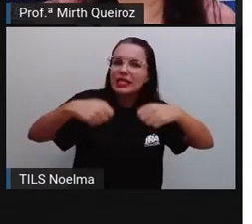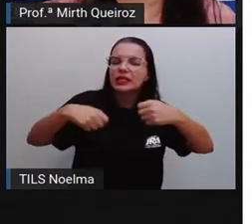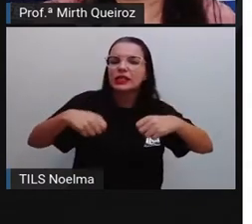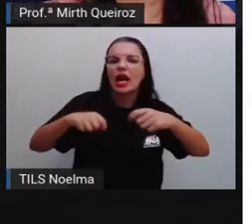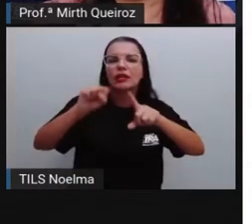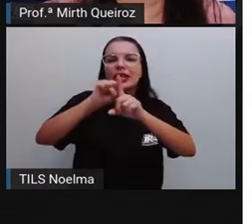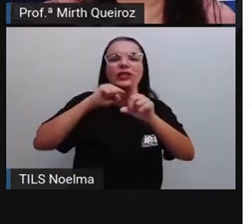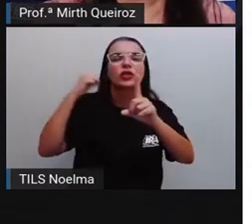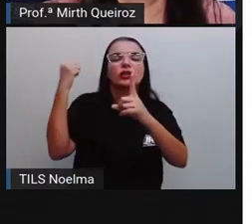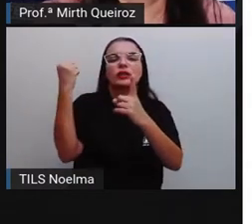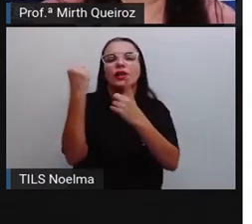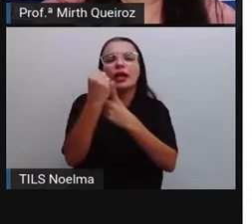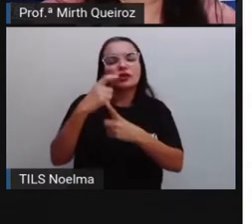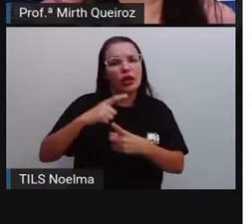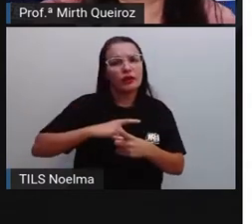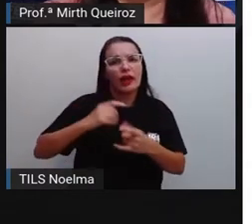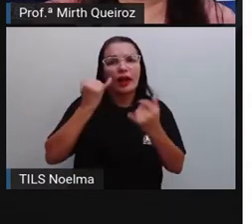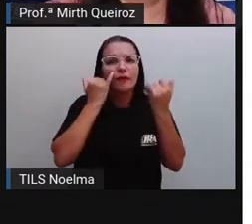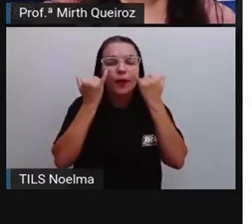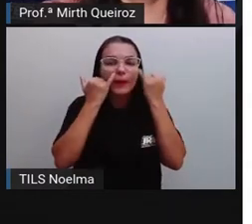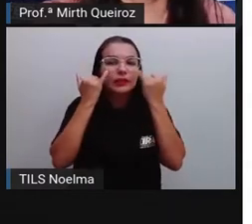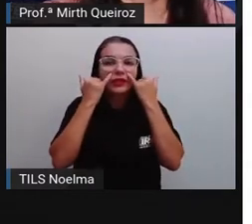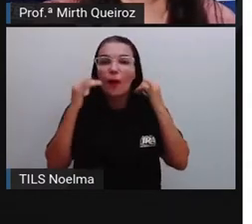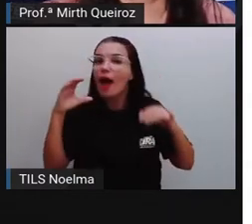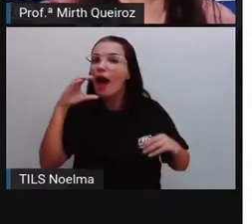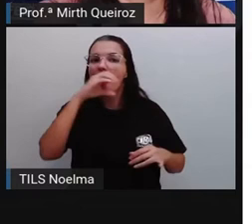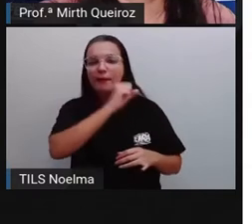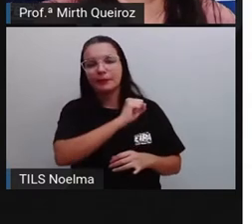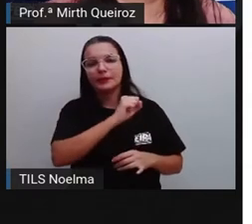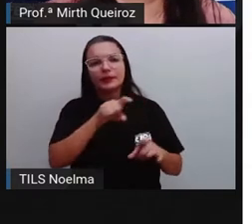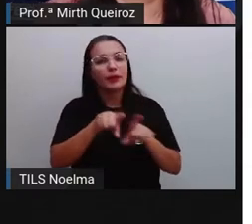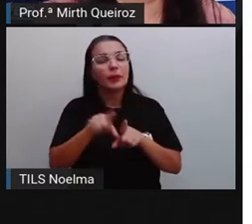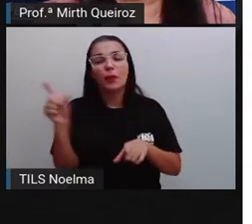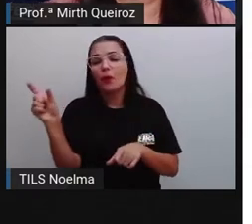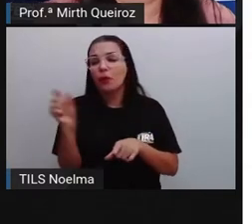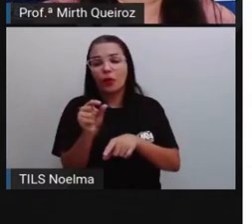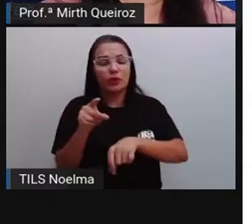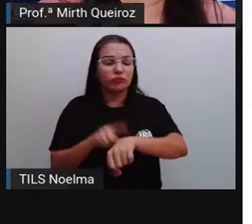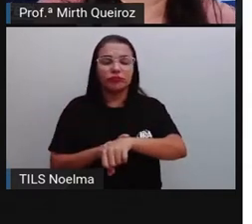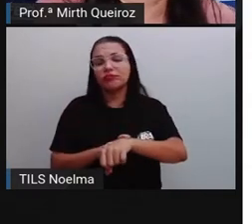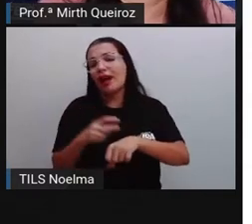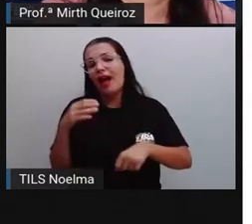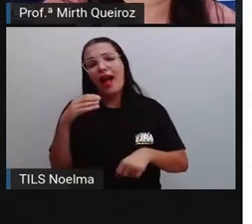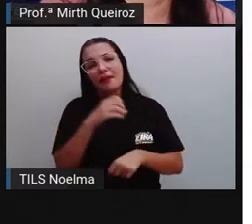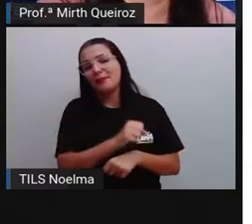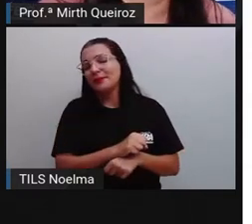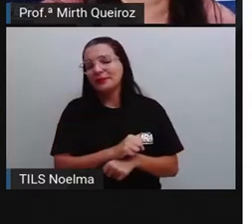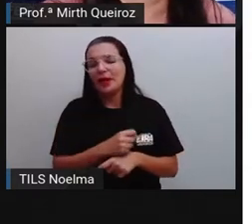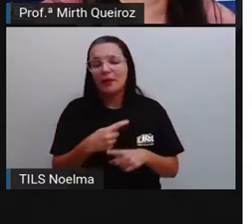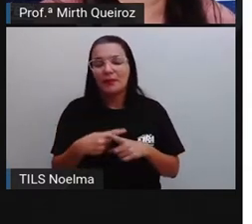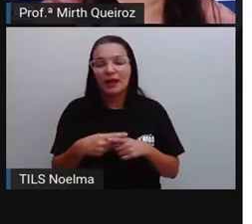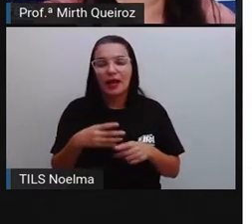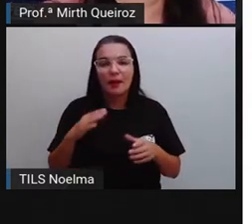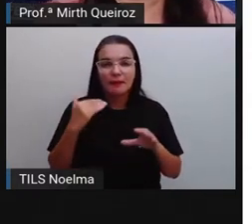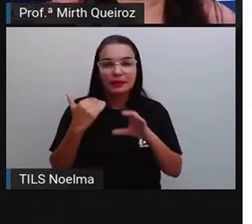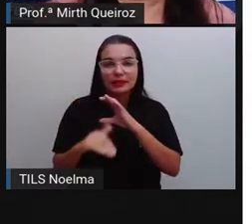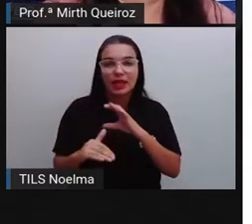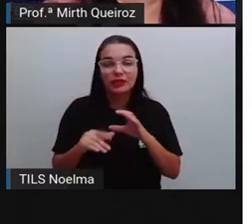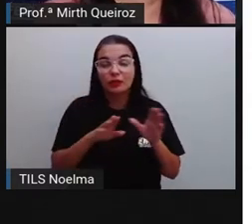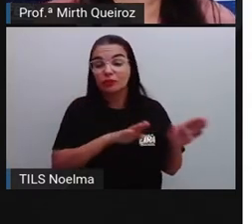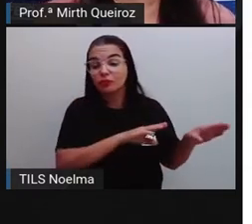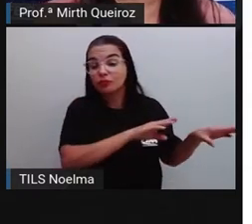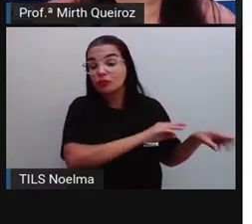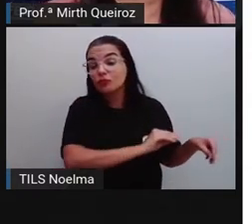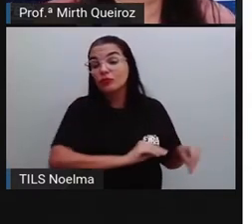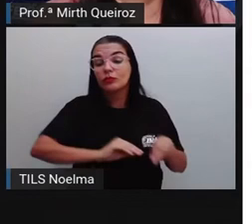demandas da sociedade, e vai encurtar esse período de tempo, né? para que essa mensagem ela chegue até